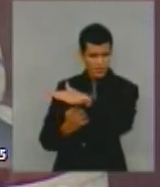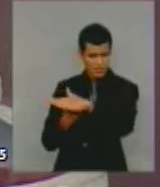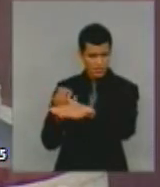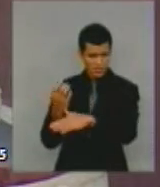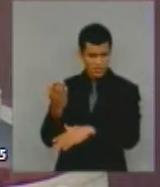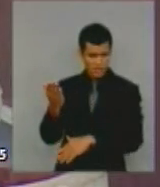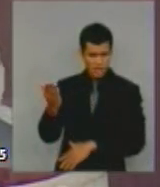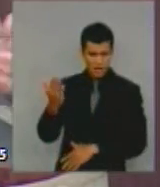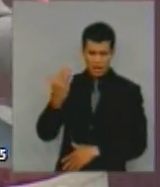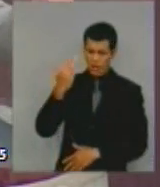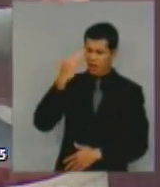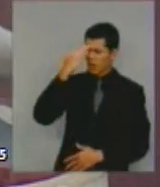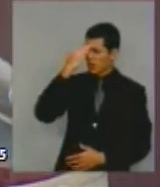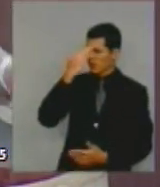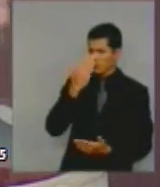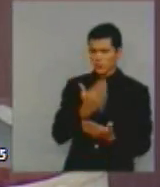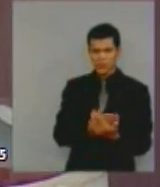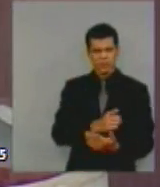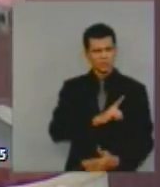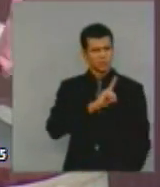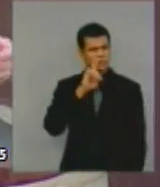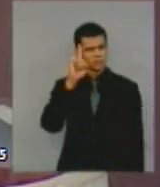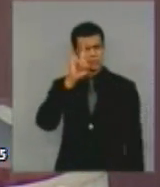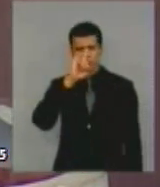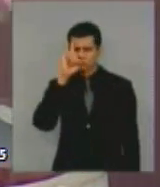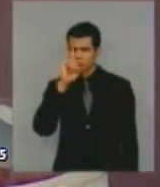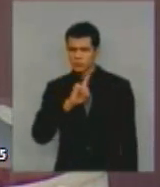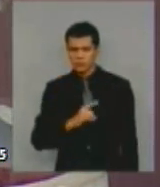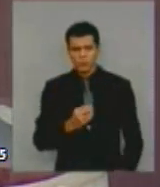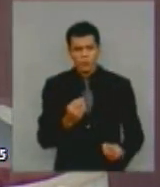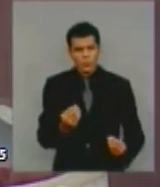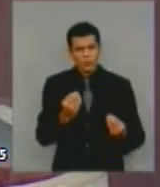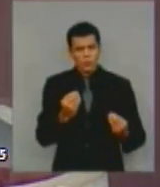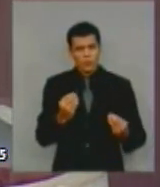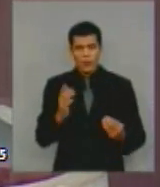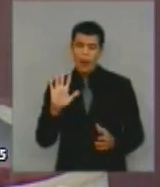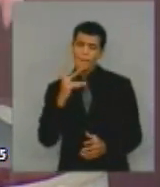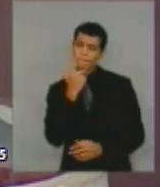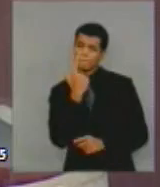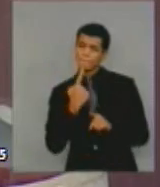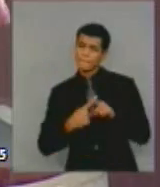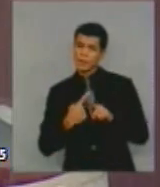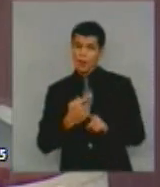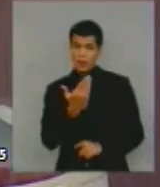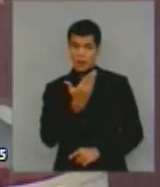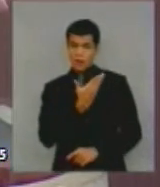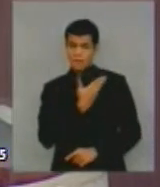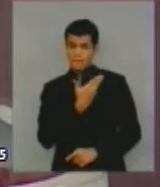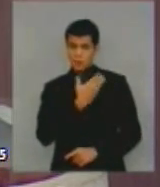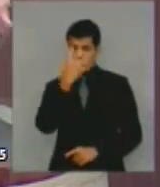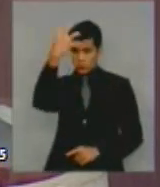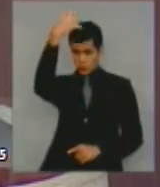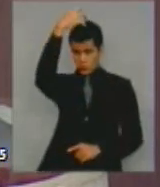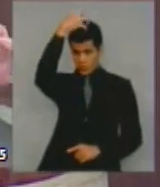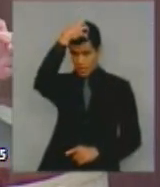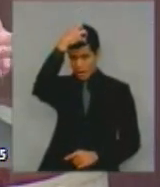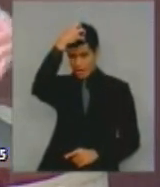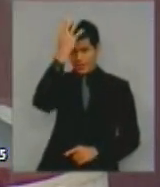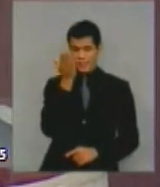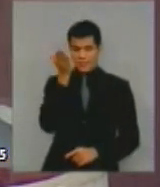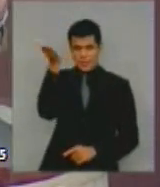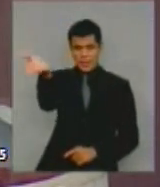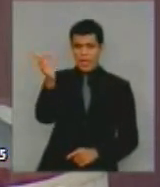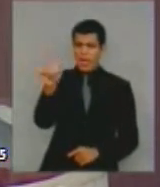do rei. Isso não é republicano, isso é monárquico. É o amigo do rei que recebe 50% de